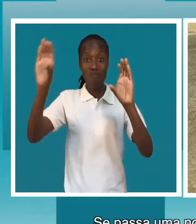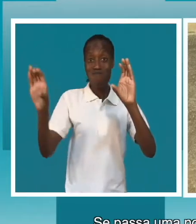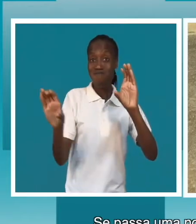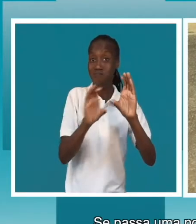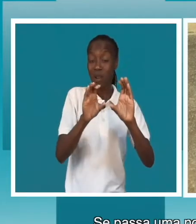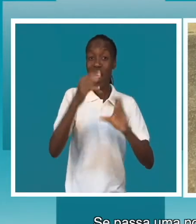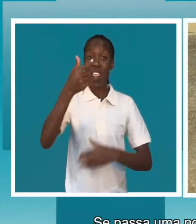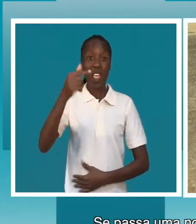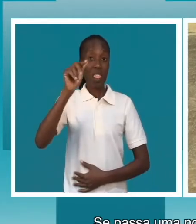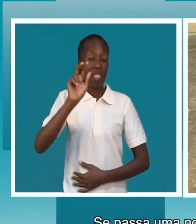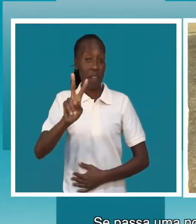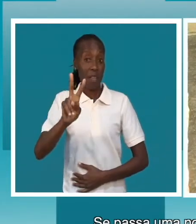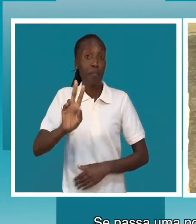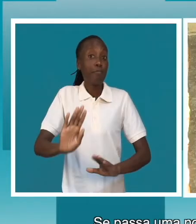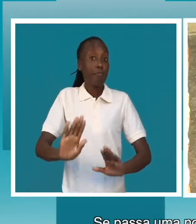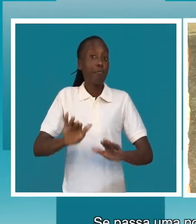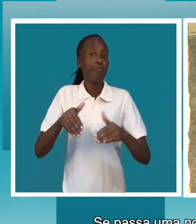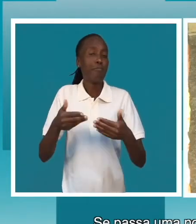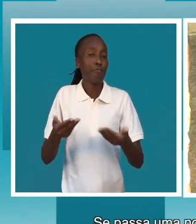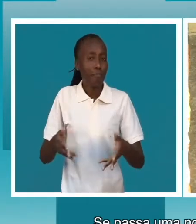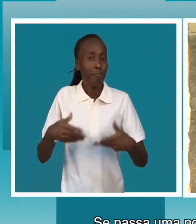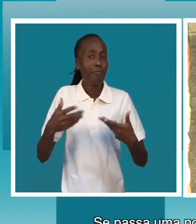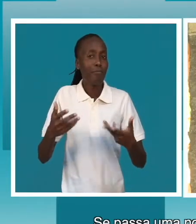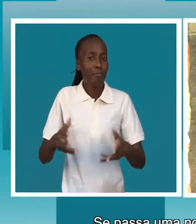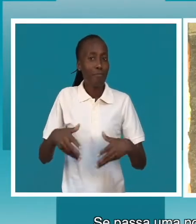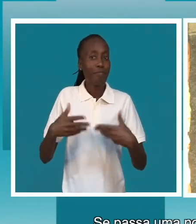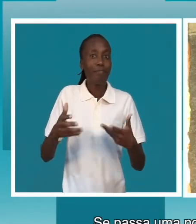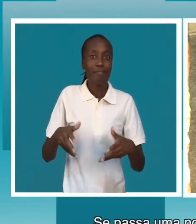programa não está nem l divisão